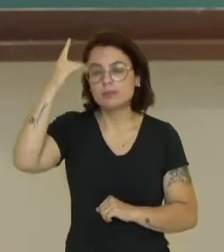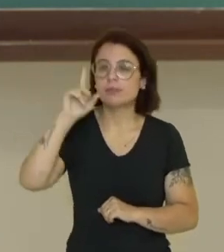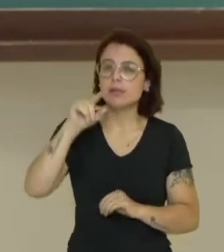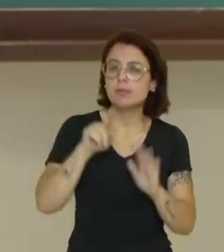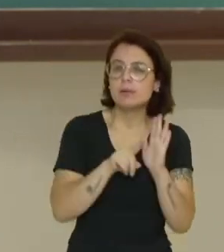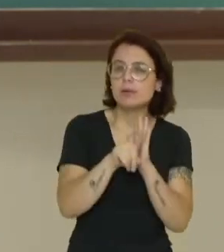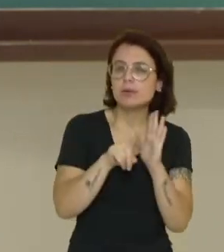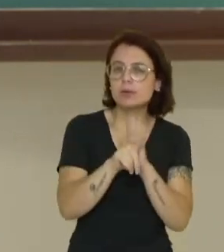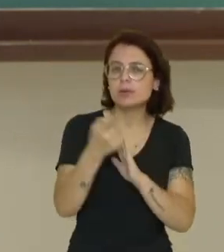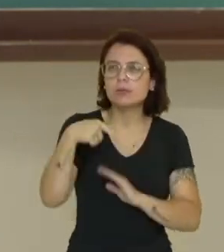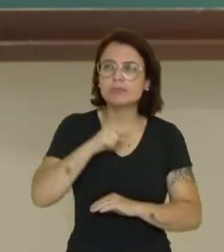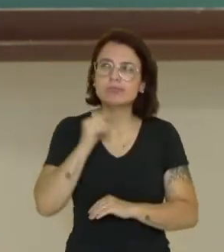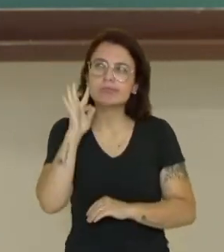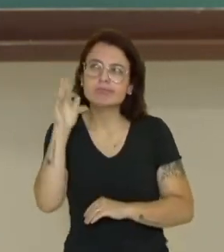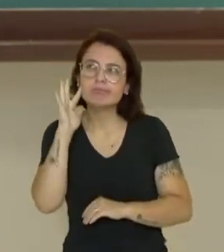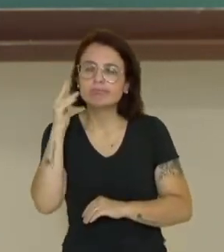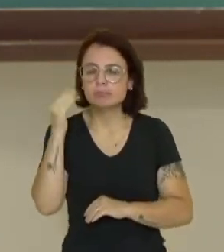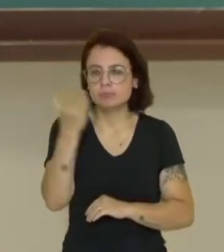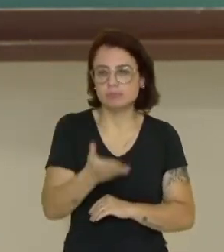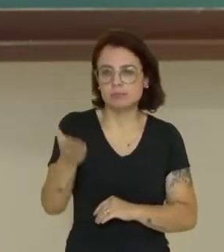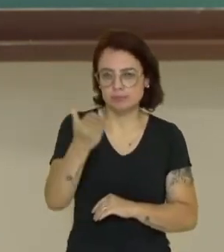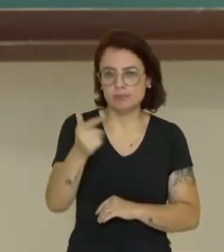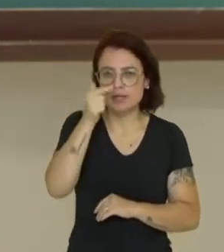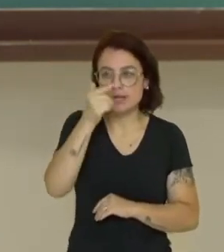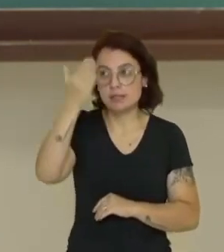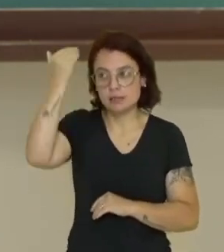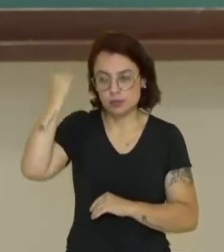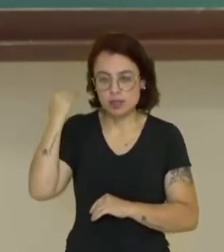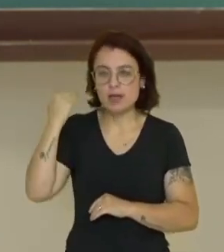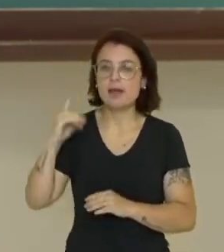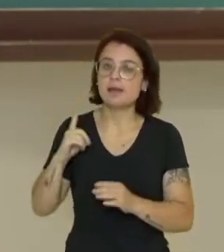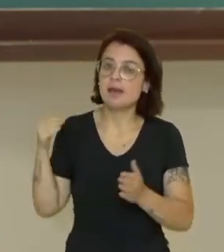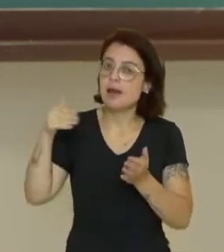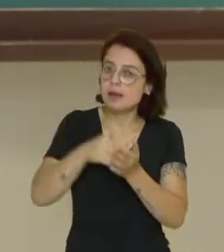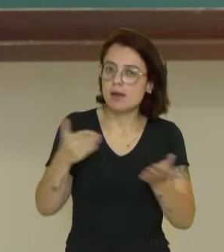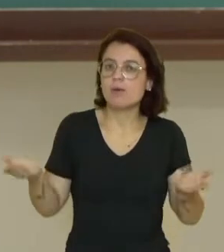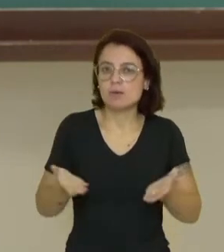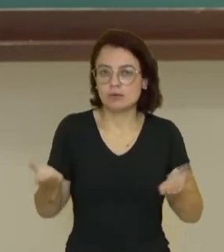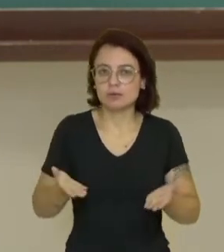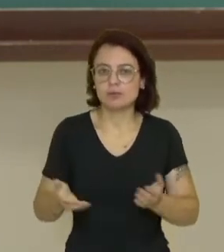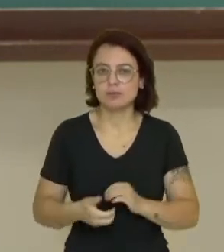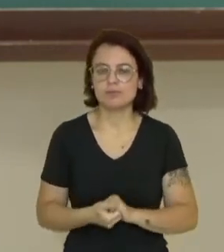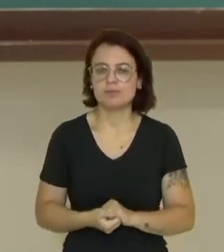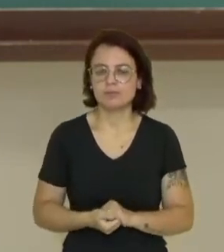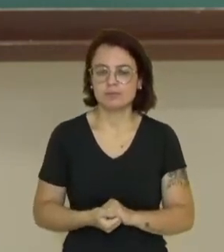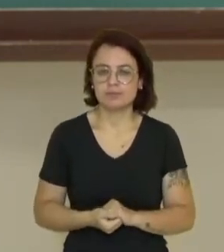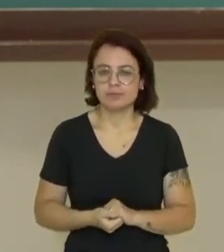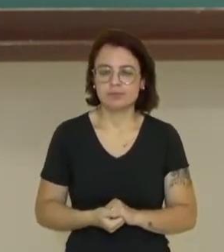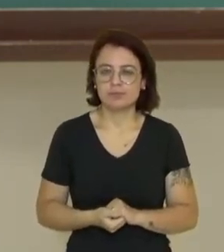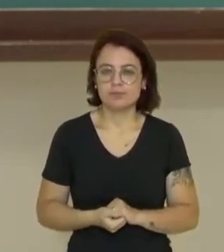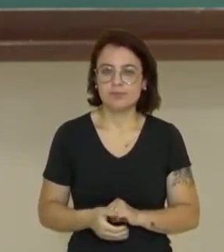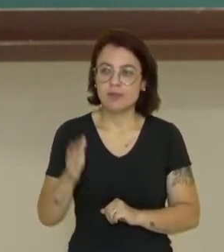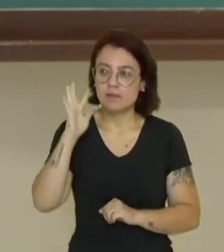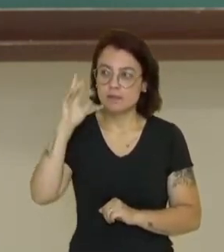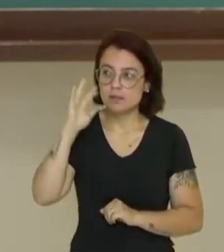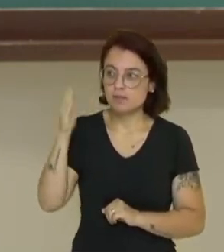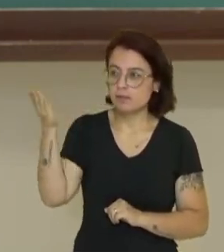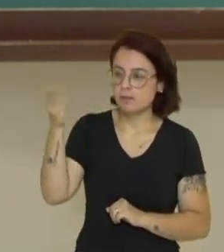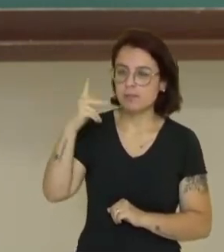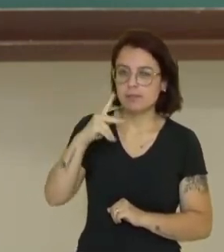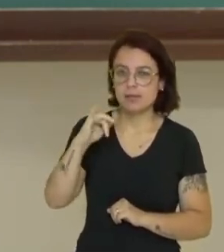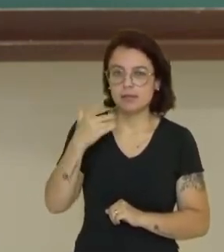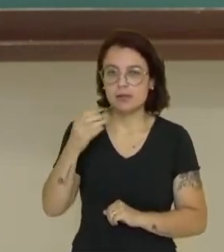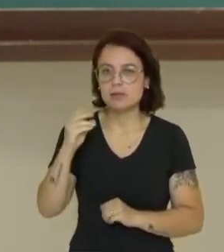questões que foram começadas ali na Grécia Antiga, mas continuam com a gente até hoje com toda certeza, né? O filósofo Platão vai